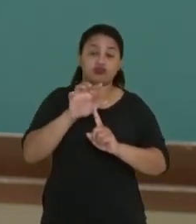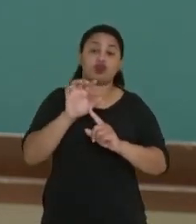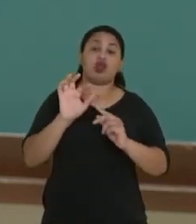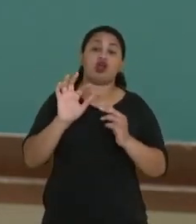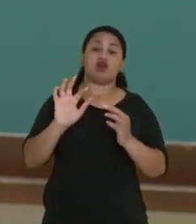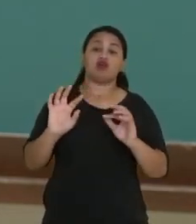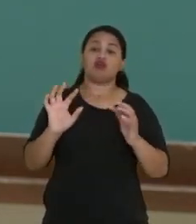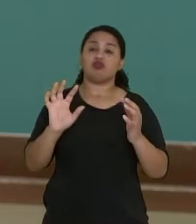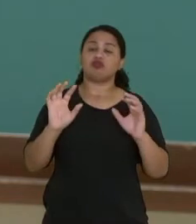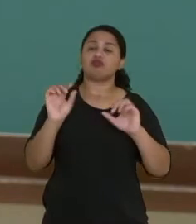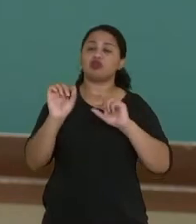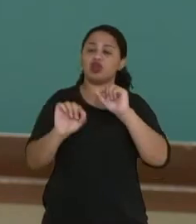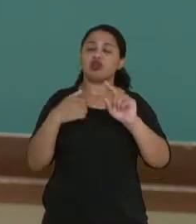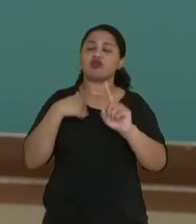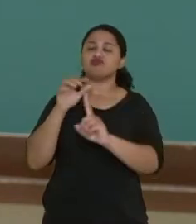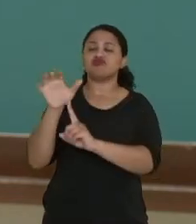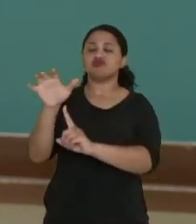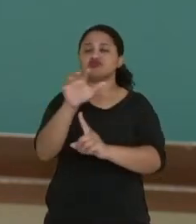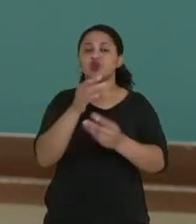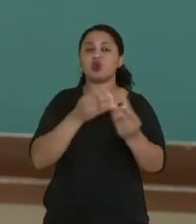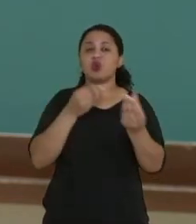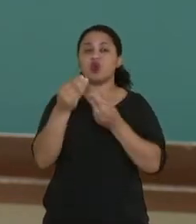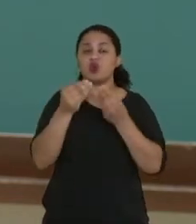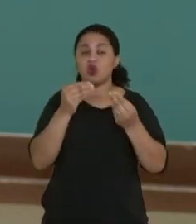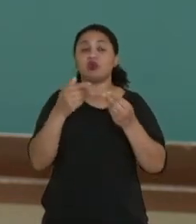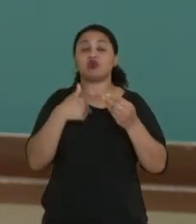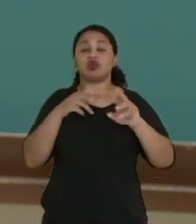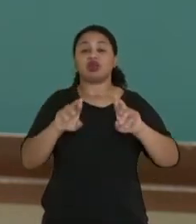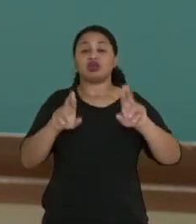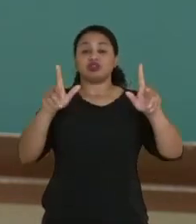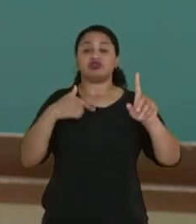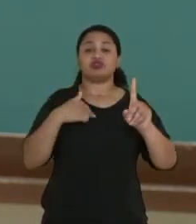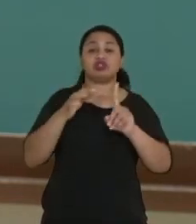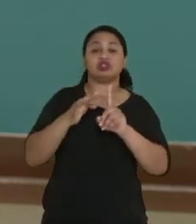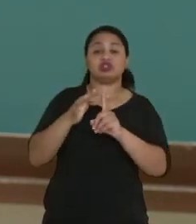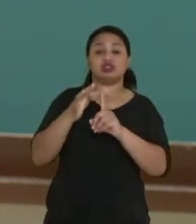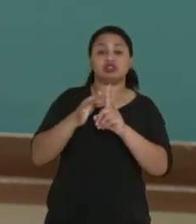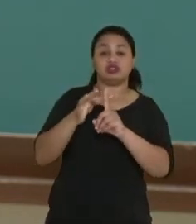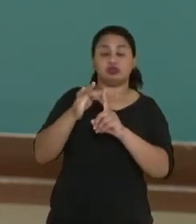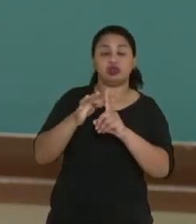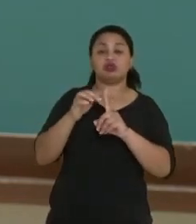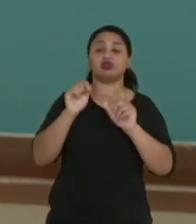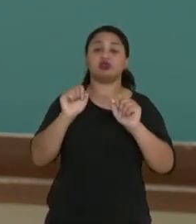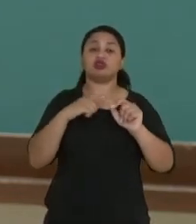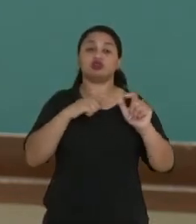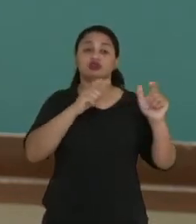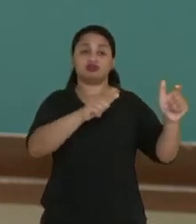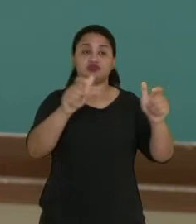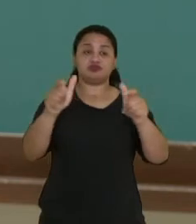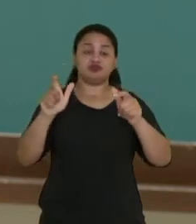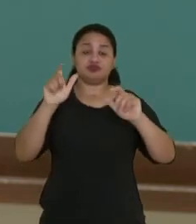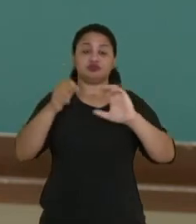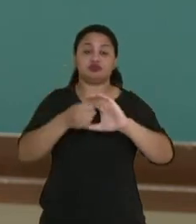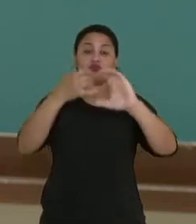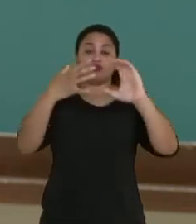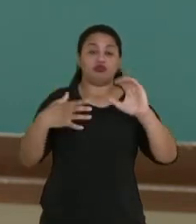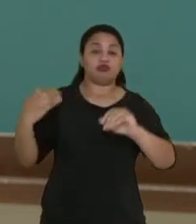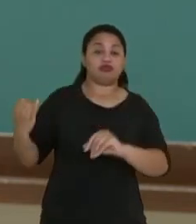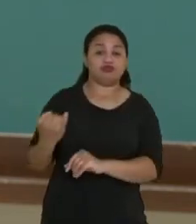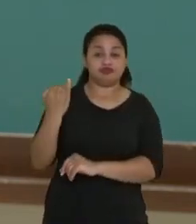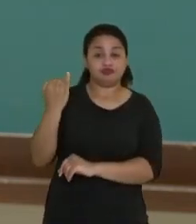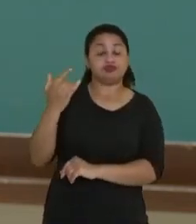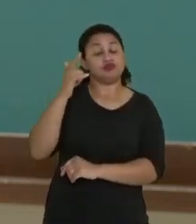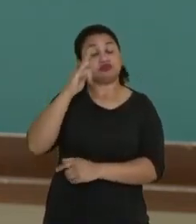clima, que vai influenciar também nessa diferença de temperaturas ali da região. Então, características importantes para a